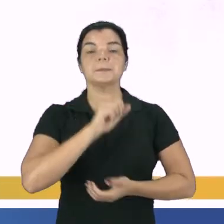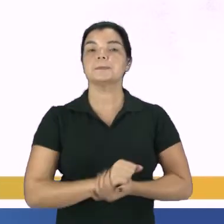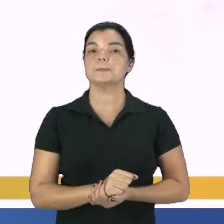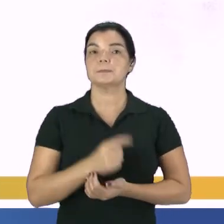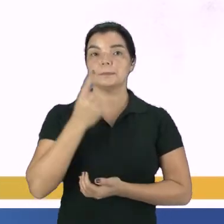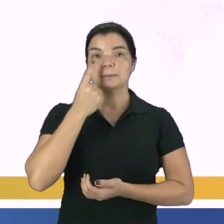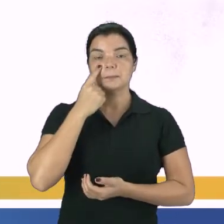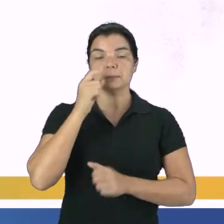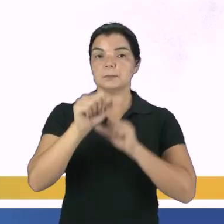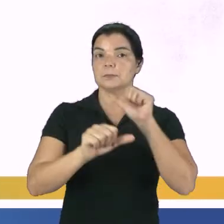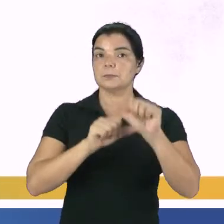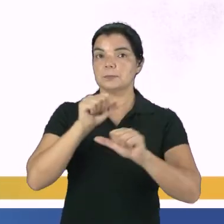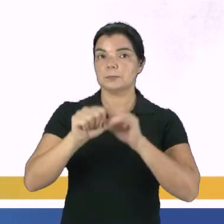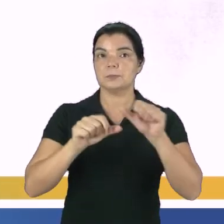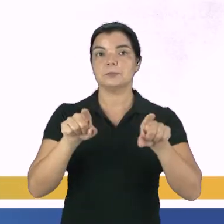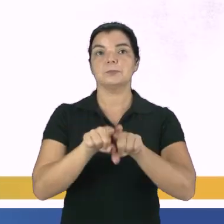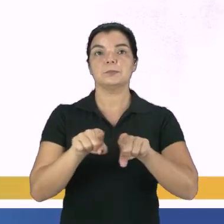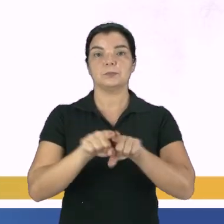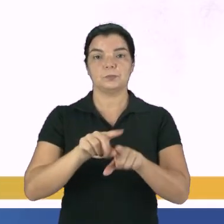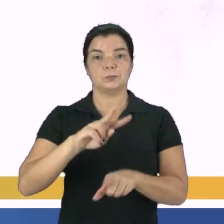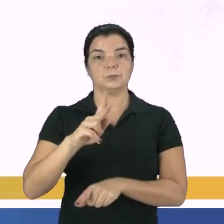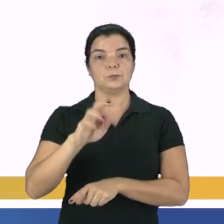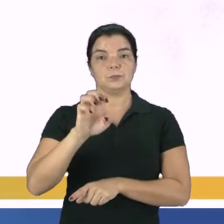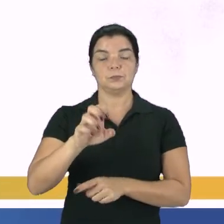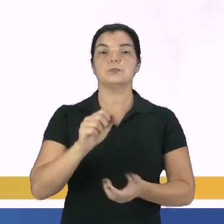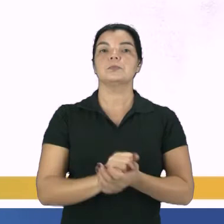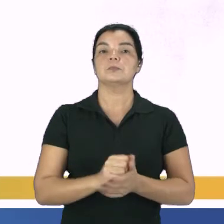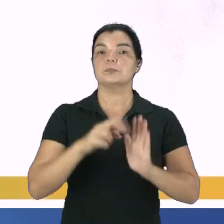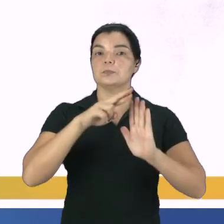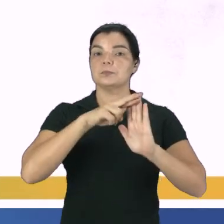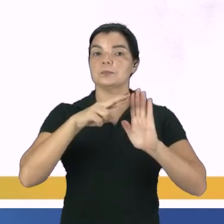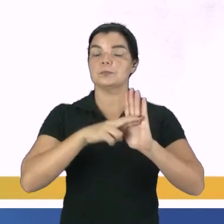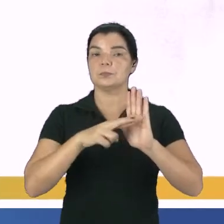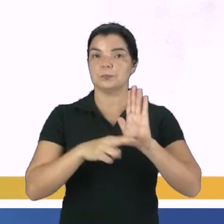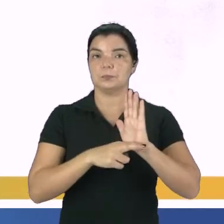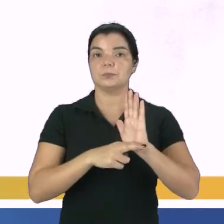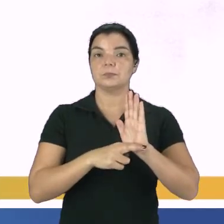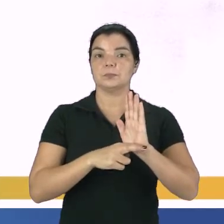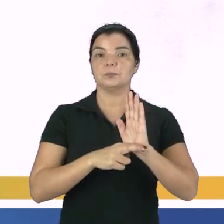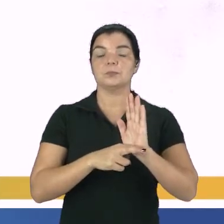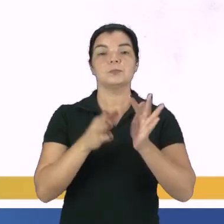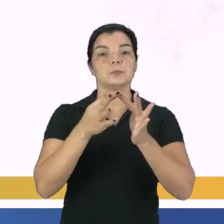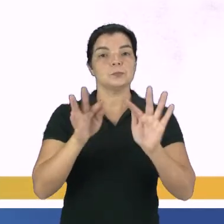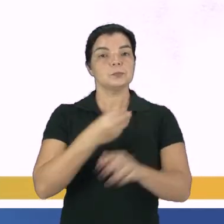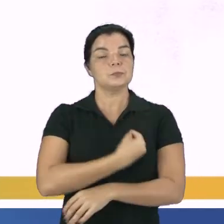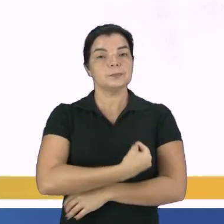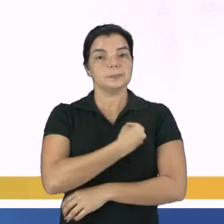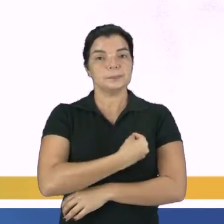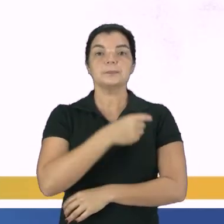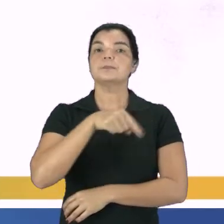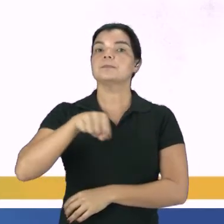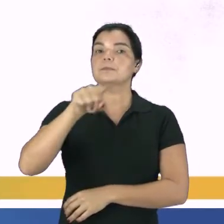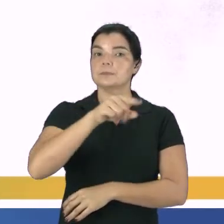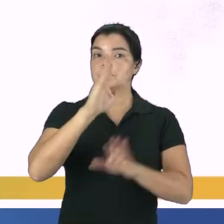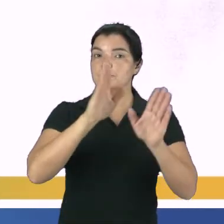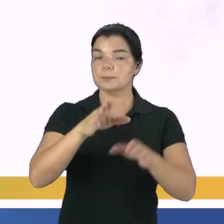gente fez essa alteração do have e do has por causa da regra do simple present. Vocês já aprenderam,